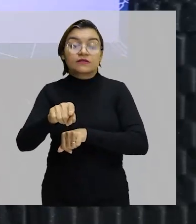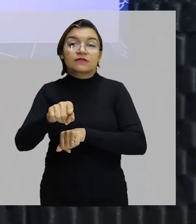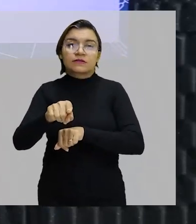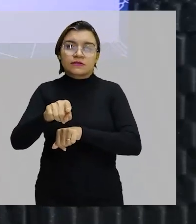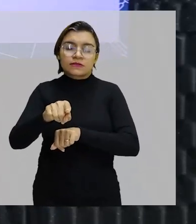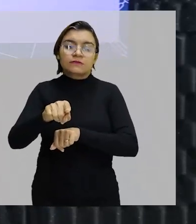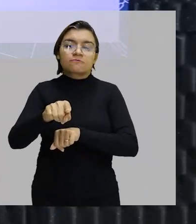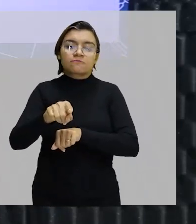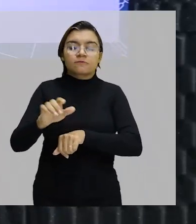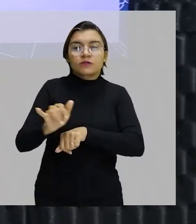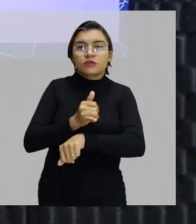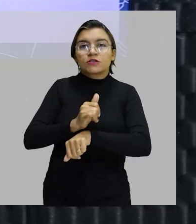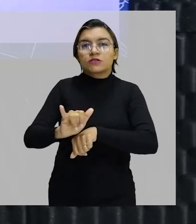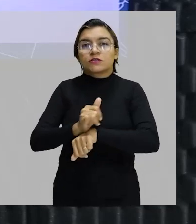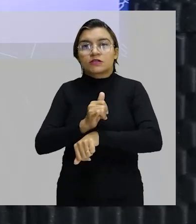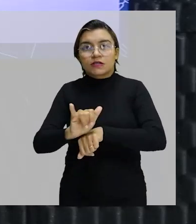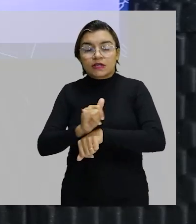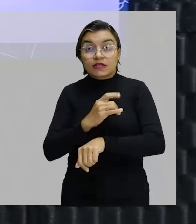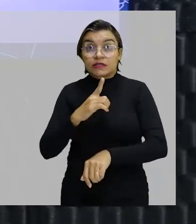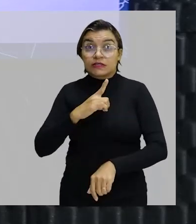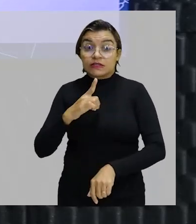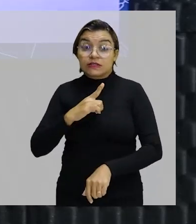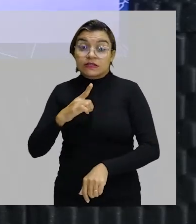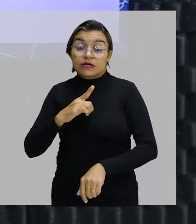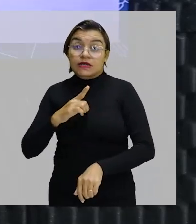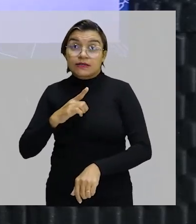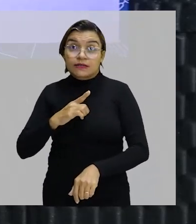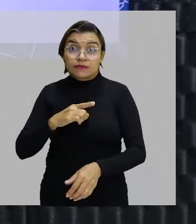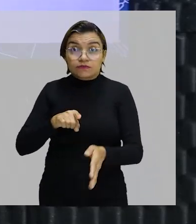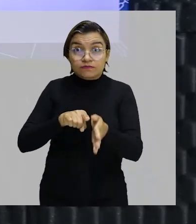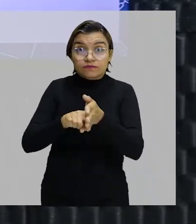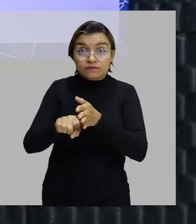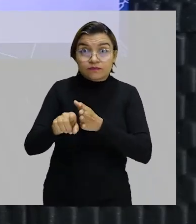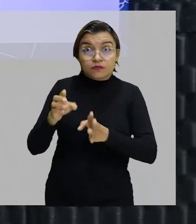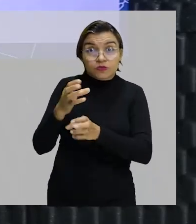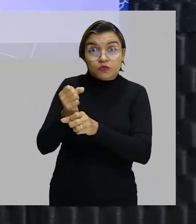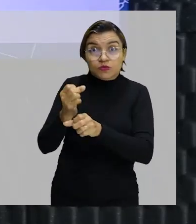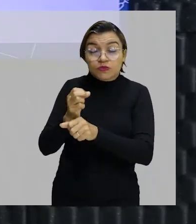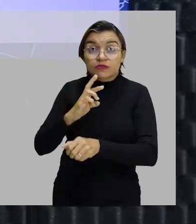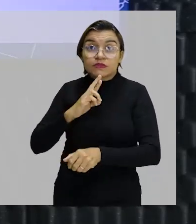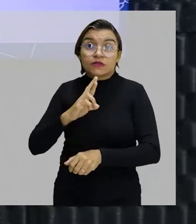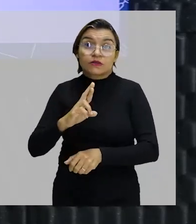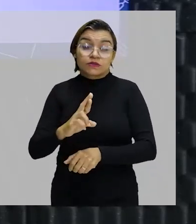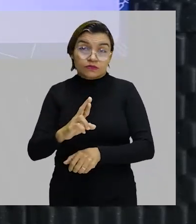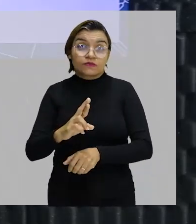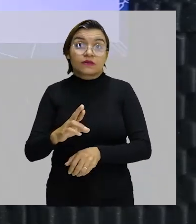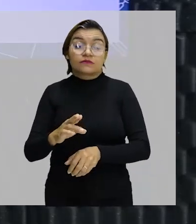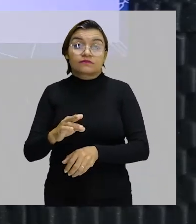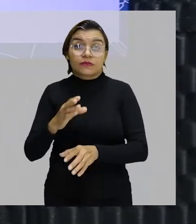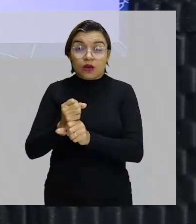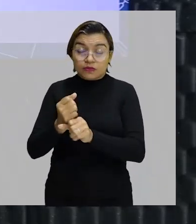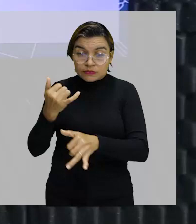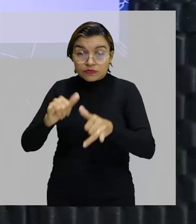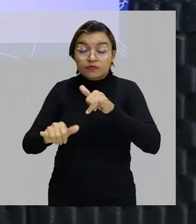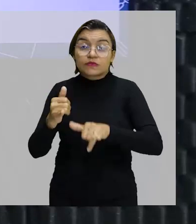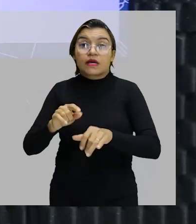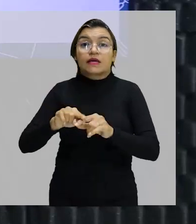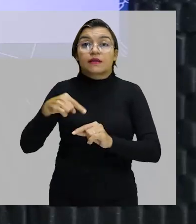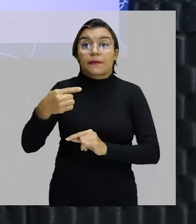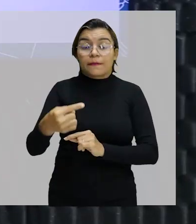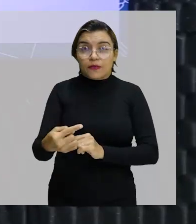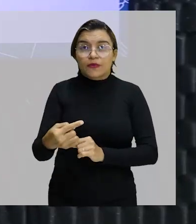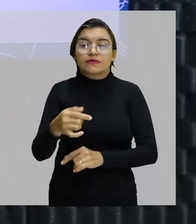seguir para a gente poder resolver os cálculos estequiométricos e depois vamos partir para os exemplos e